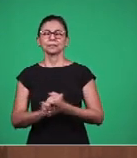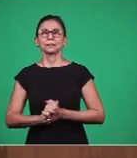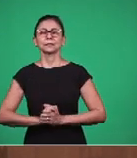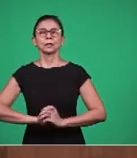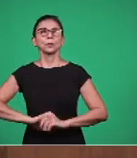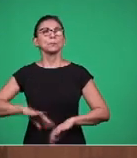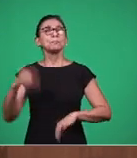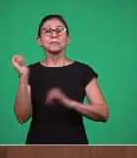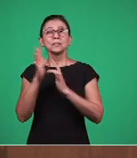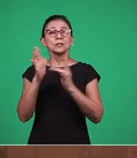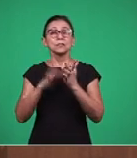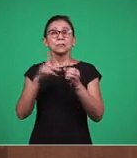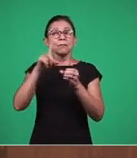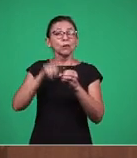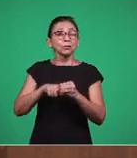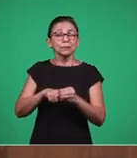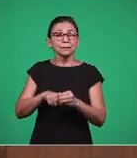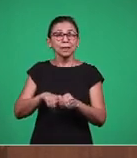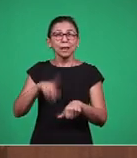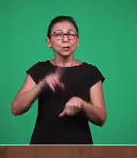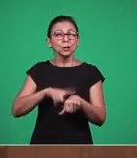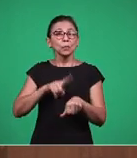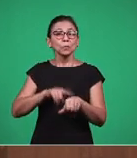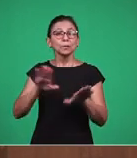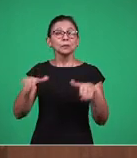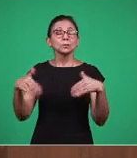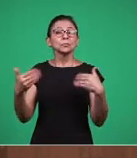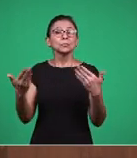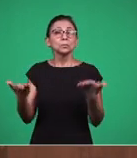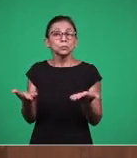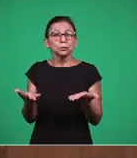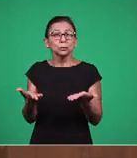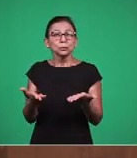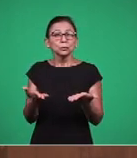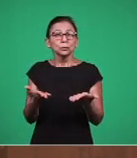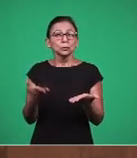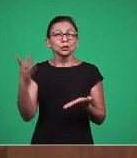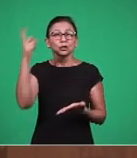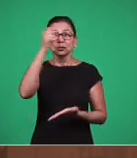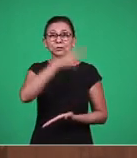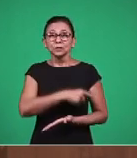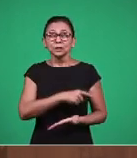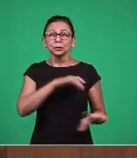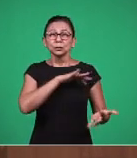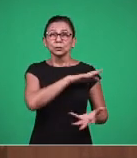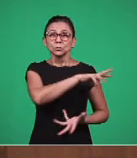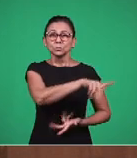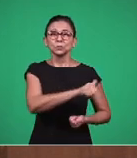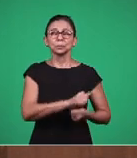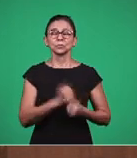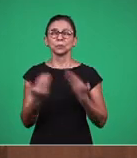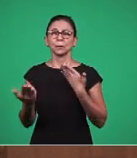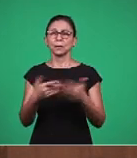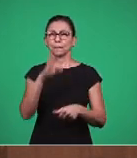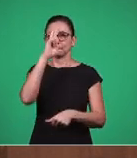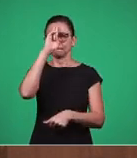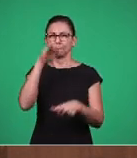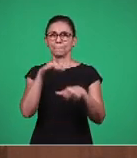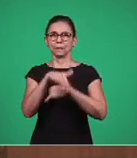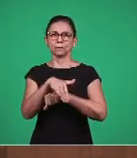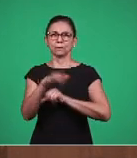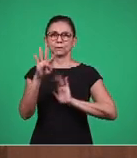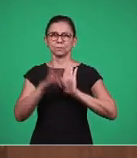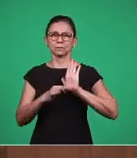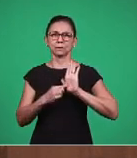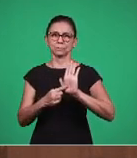mais escuro. É meia-noite. À meia-noite, ouviu-se o grito. Então, aí está uma palavra. Eu não